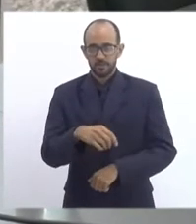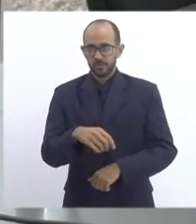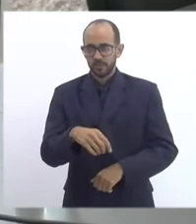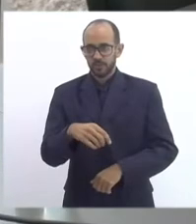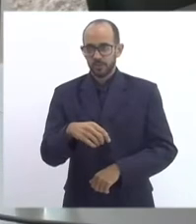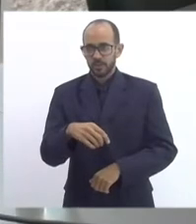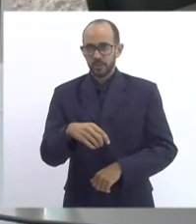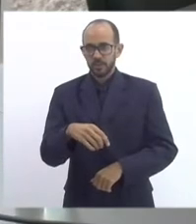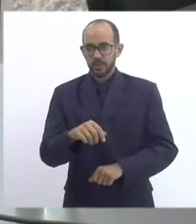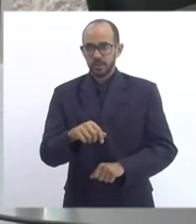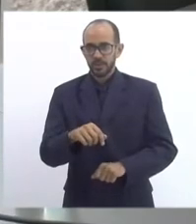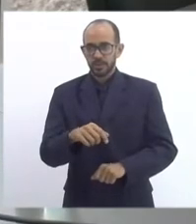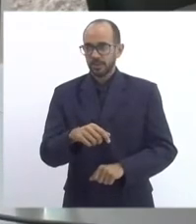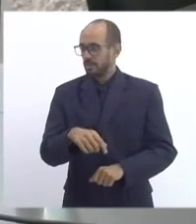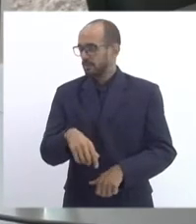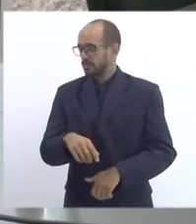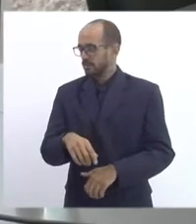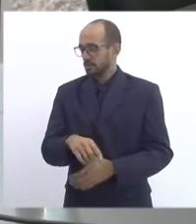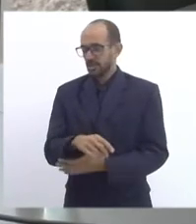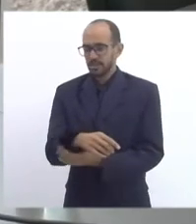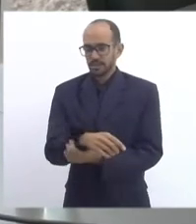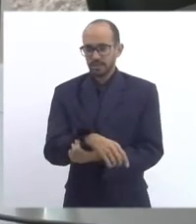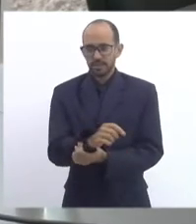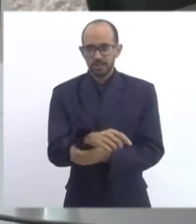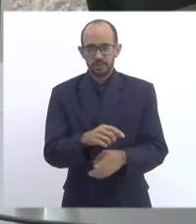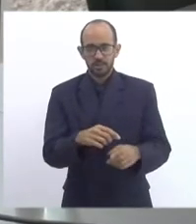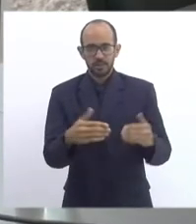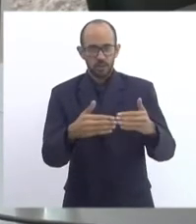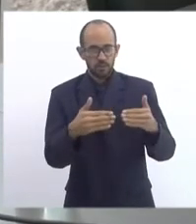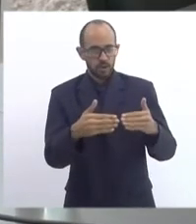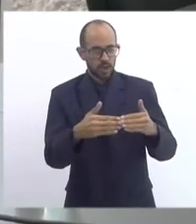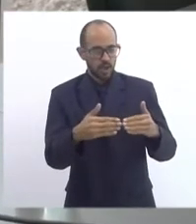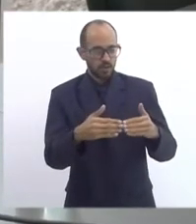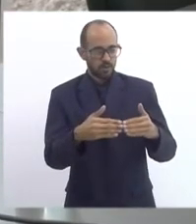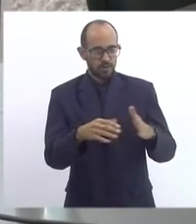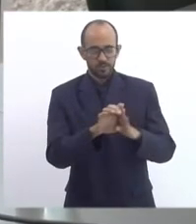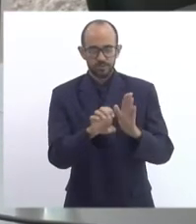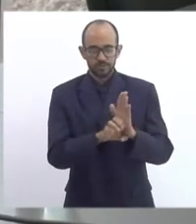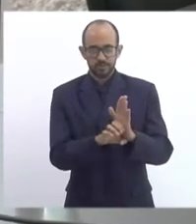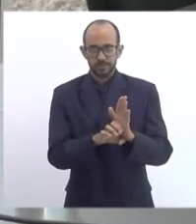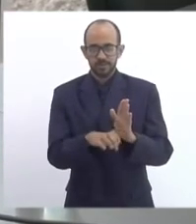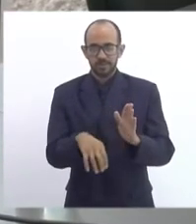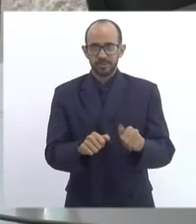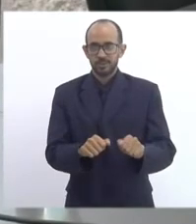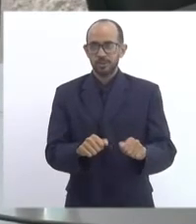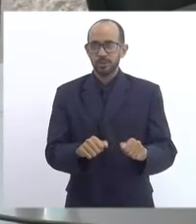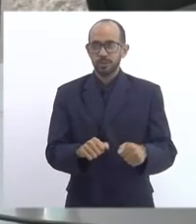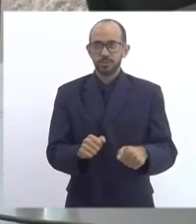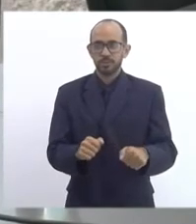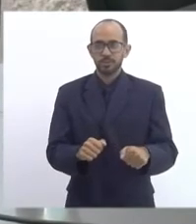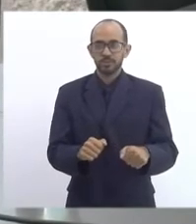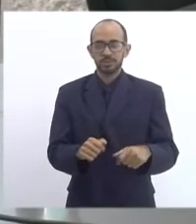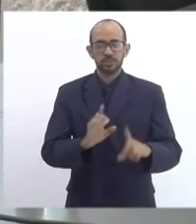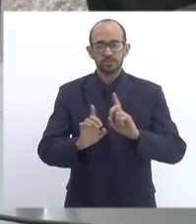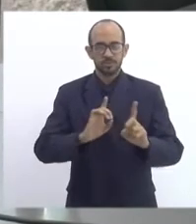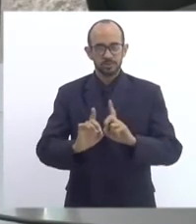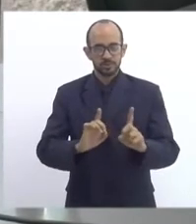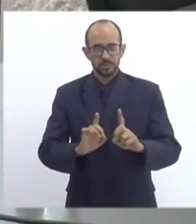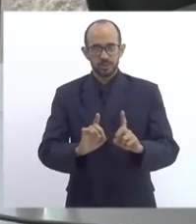4508-2018, autoria do deputado Átila Nunes, programa de... é o parecer favorável às emendas. Em discussão e em